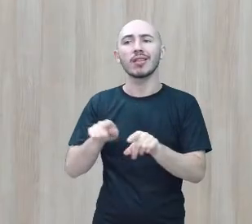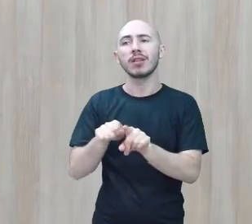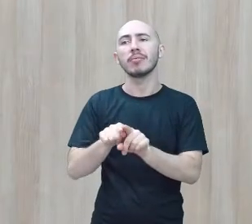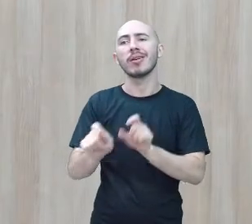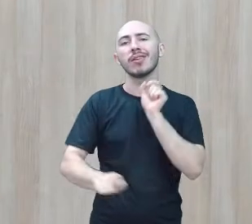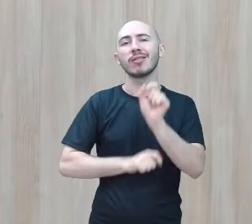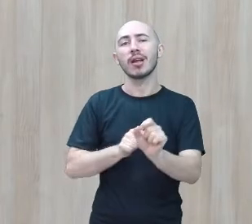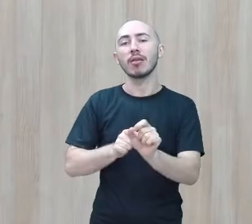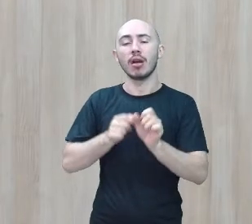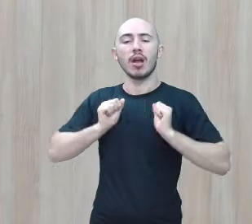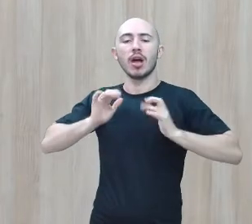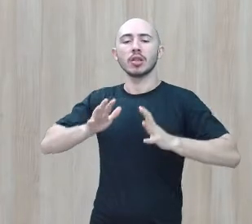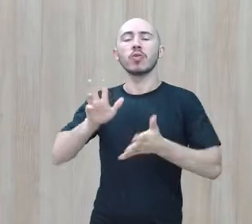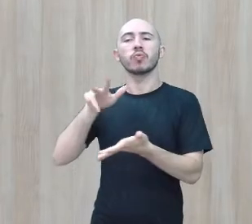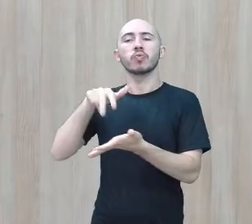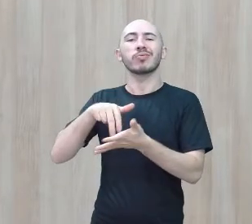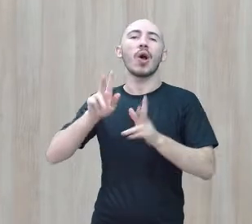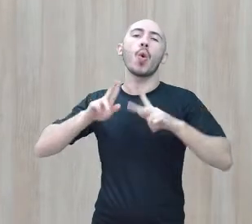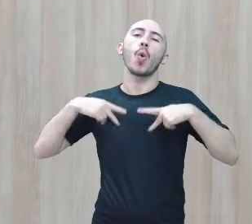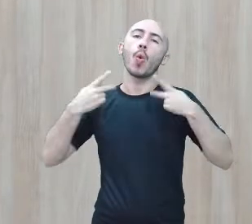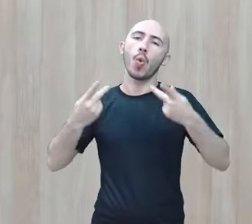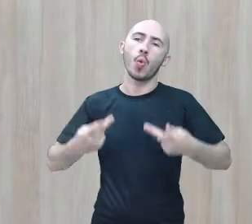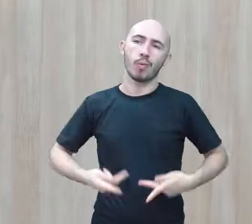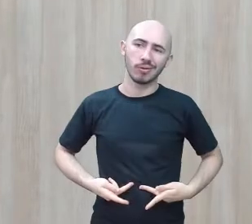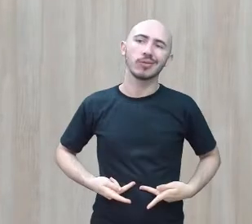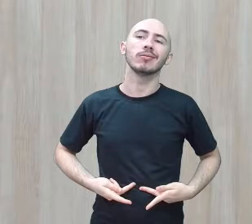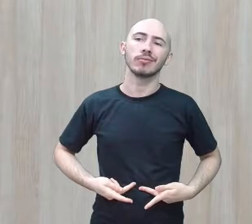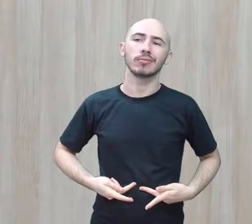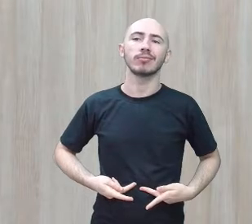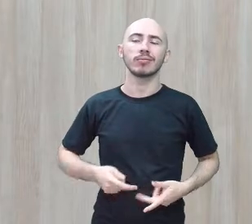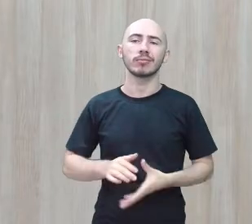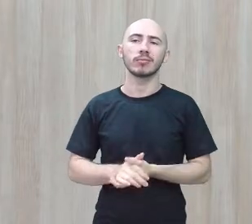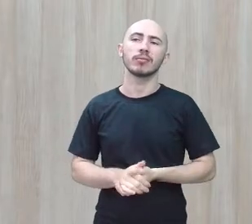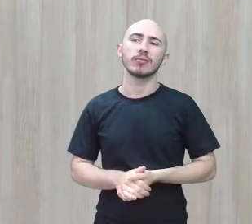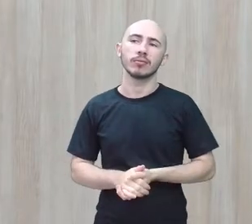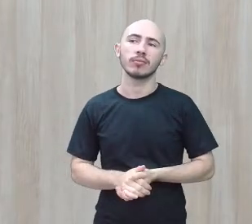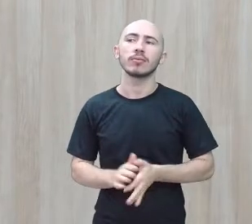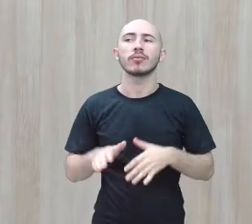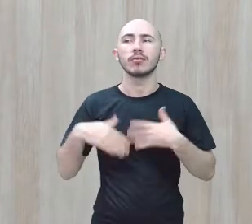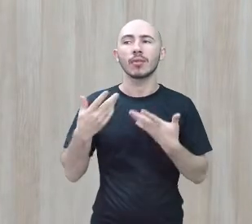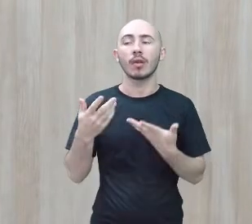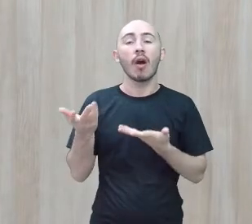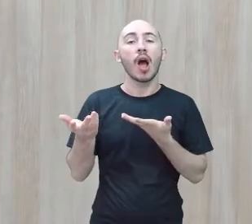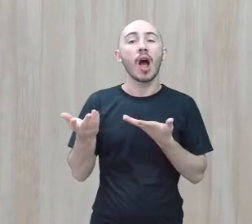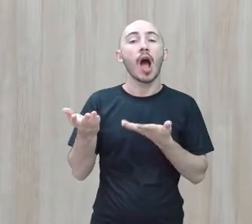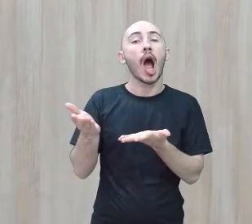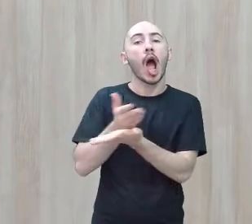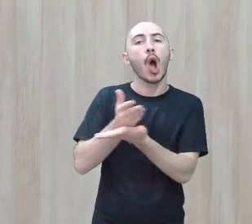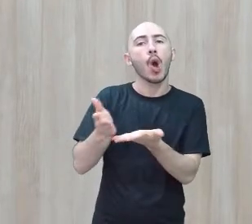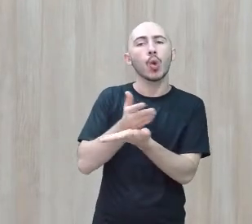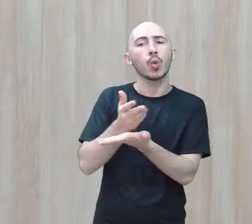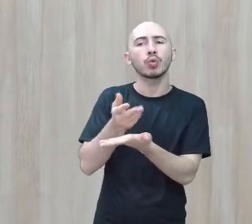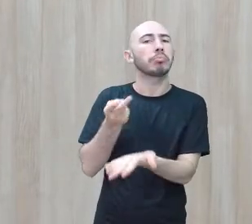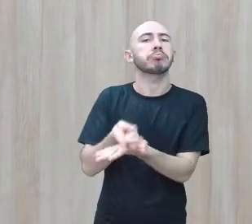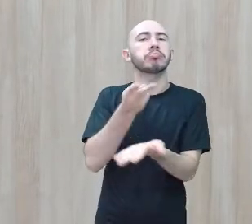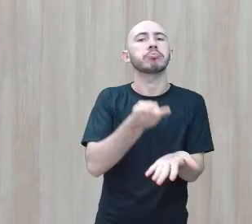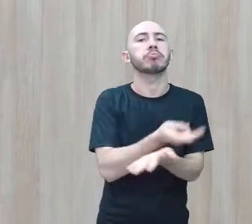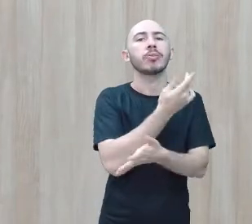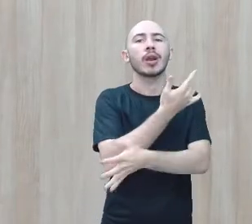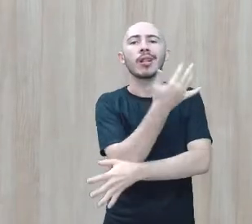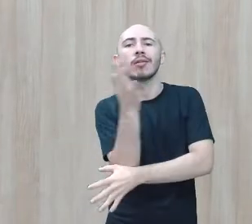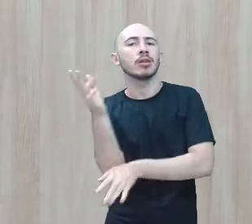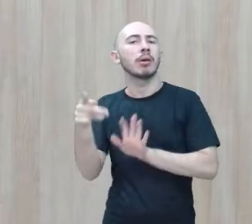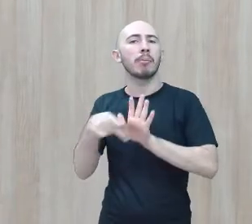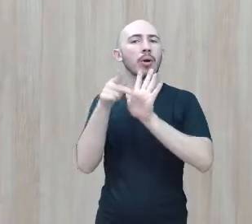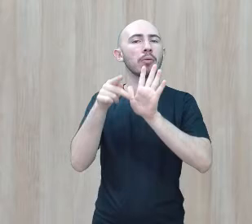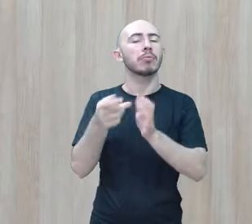a ação do homem. Então, nós vamos ver que alguns fenômenos da natureza promovem a queimada, pode promover a